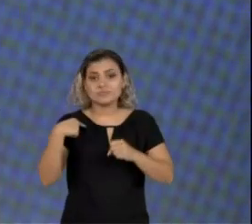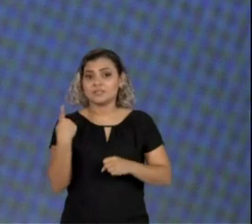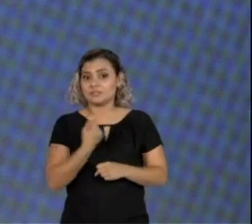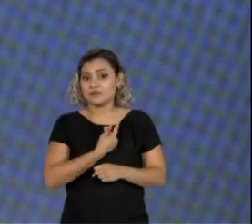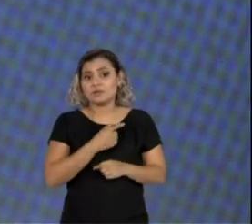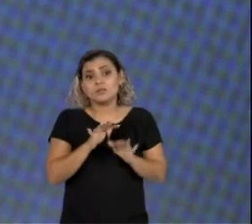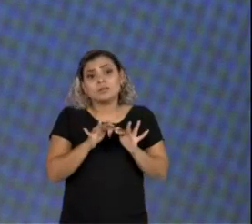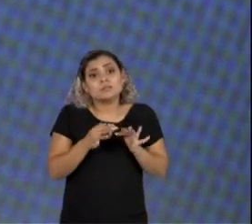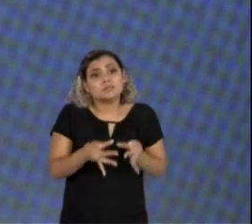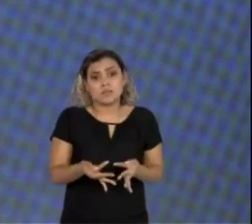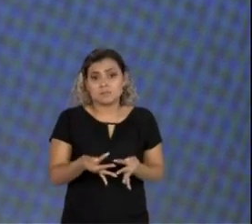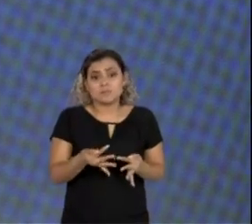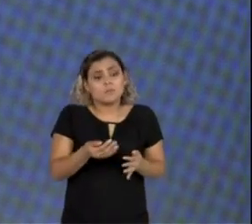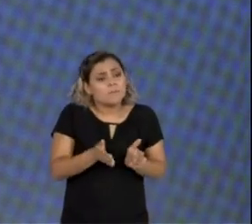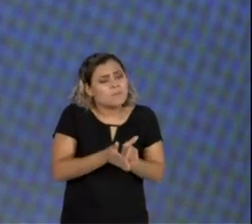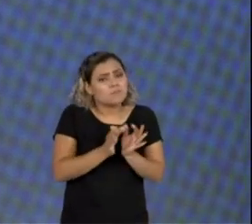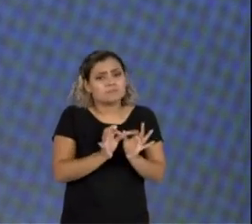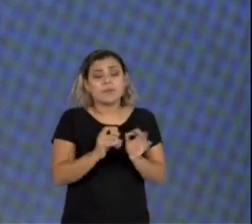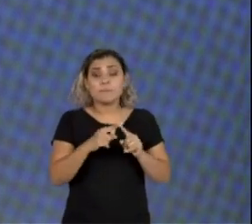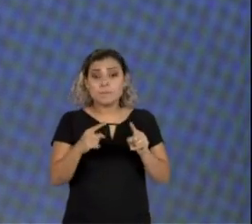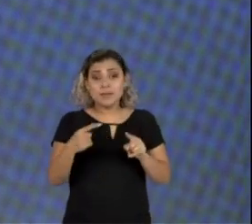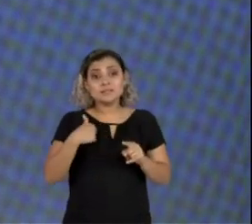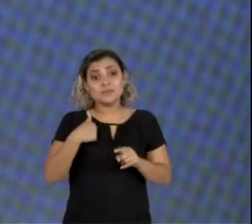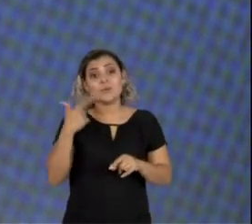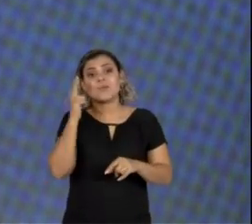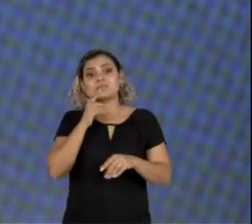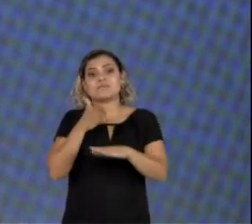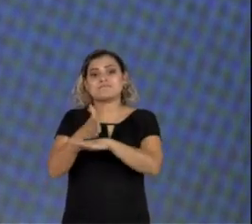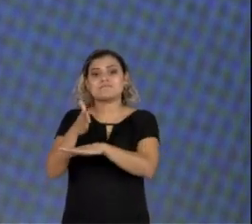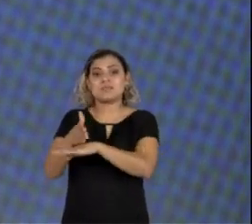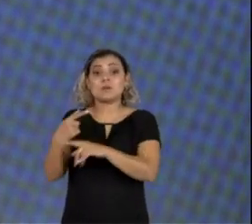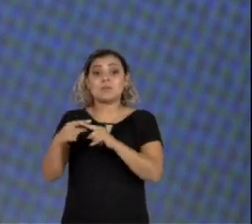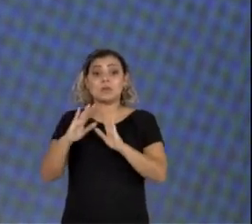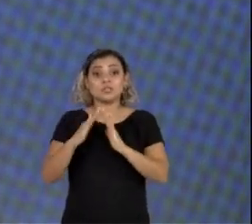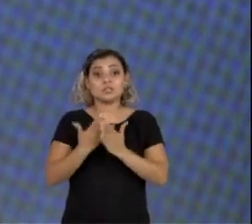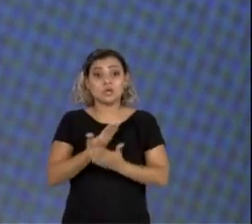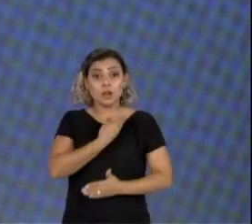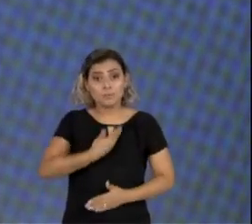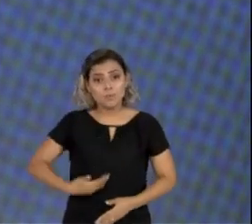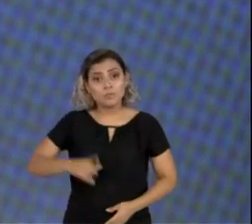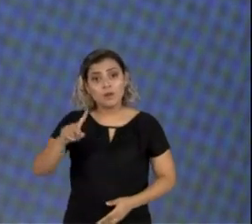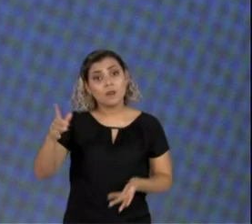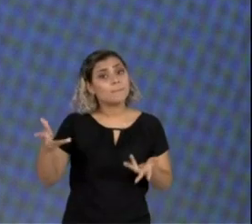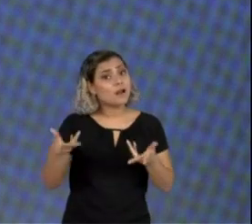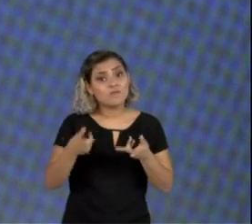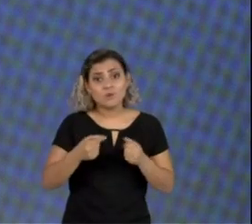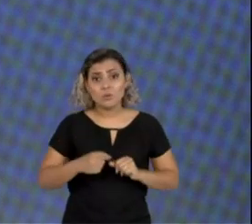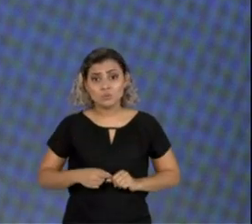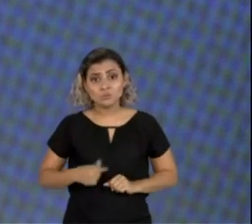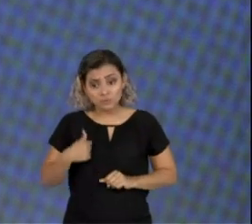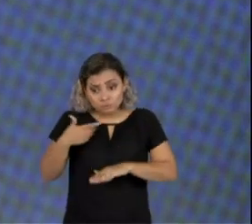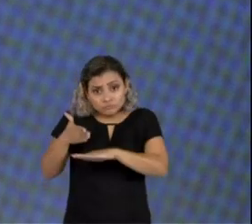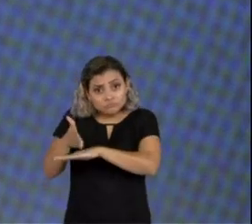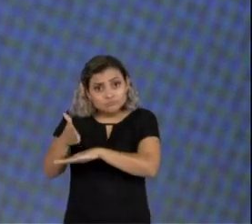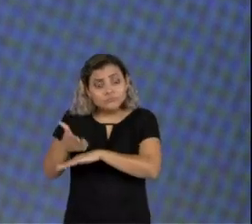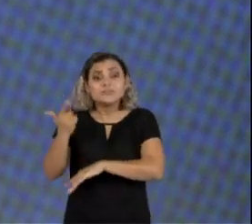muito simples, eu tive acesso. Aliás, um momento em que o Brasil tinha escolas públicas maravilhosas e sempre aqueles